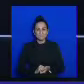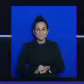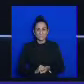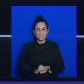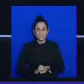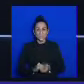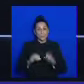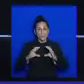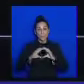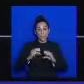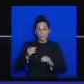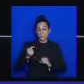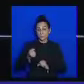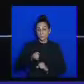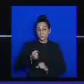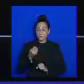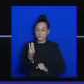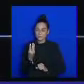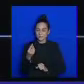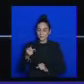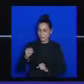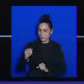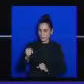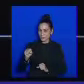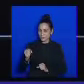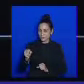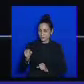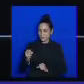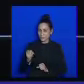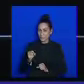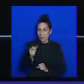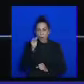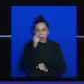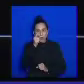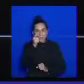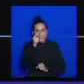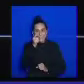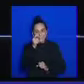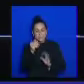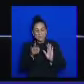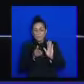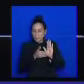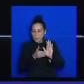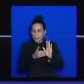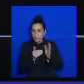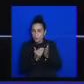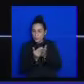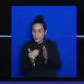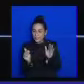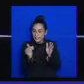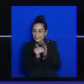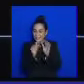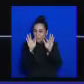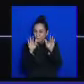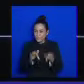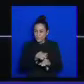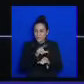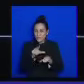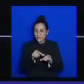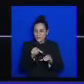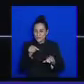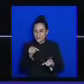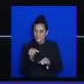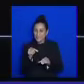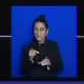bola 38, bola 38. Confira direitinho até o fim do sorteio. Vem